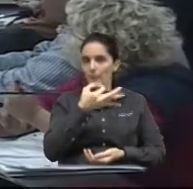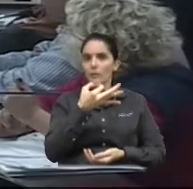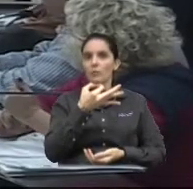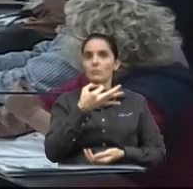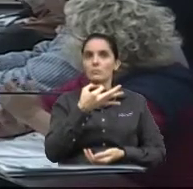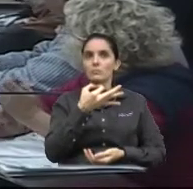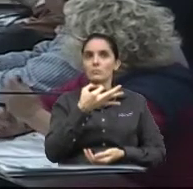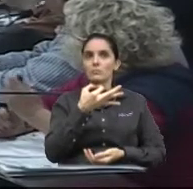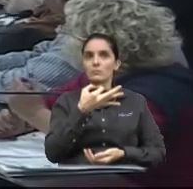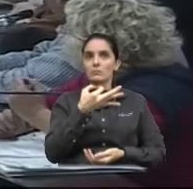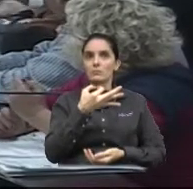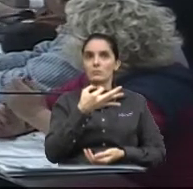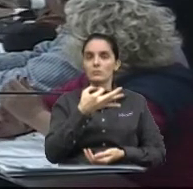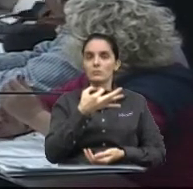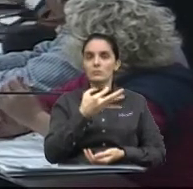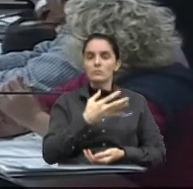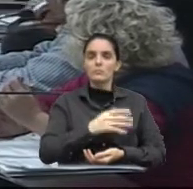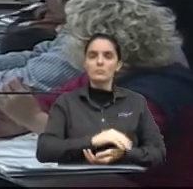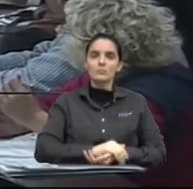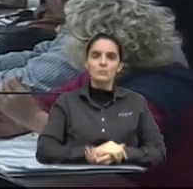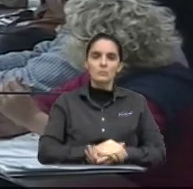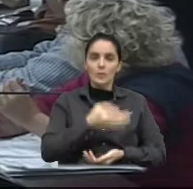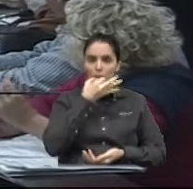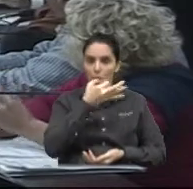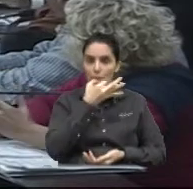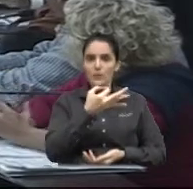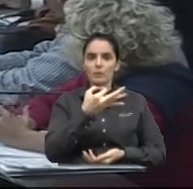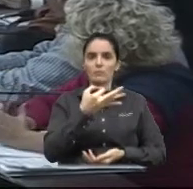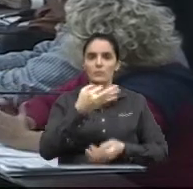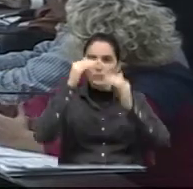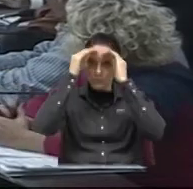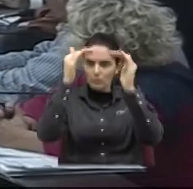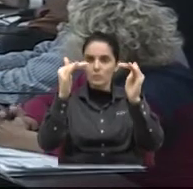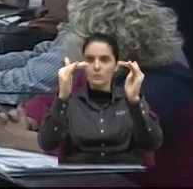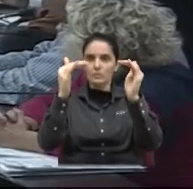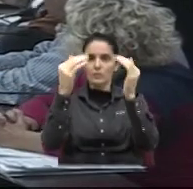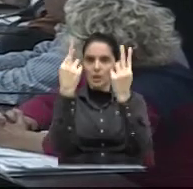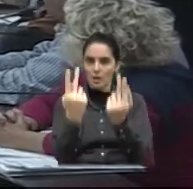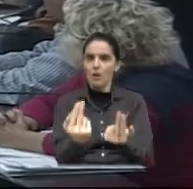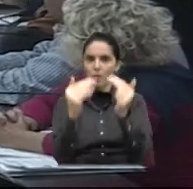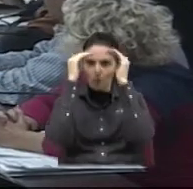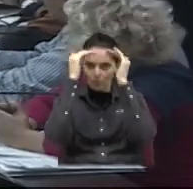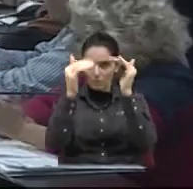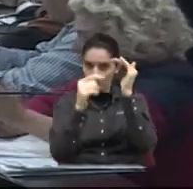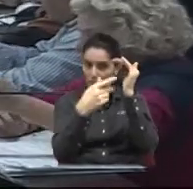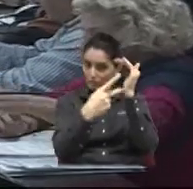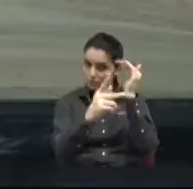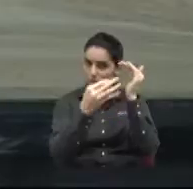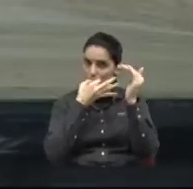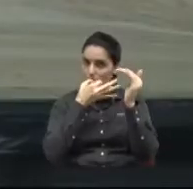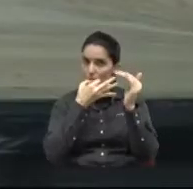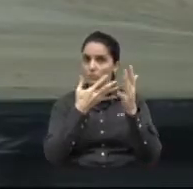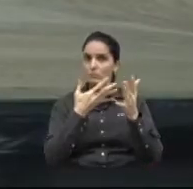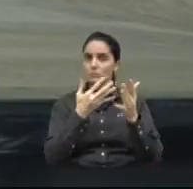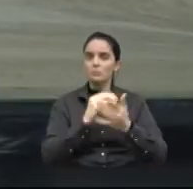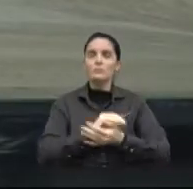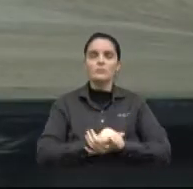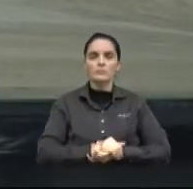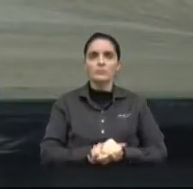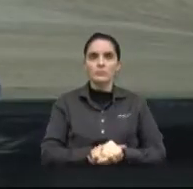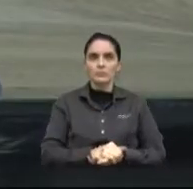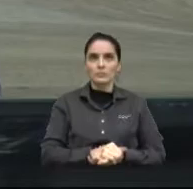16 espécies respeito assim como ter respeito respeito à opinião do vereador